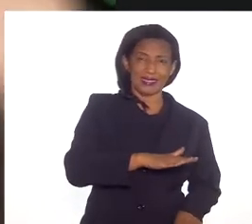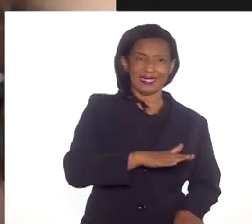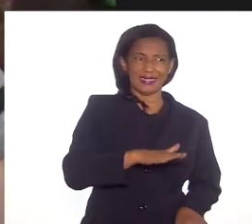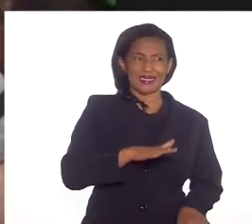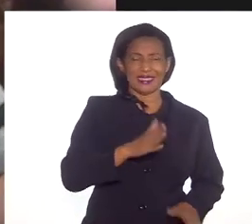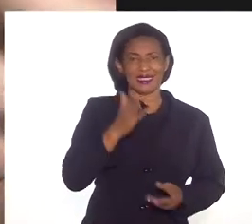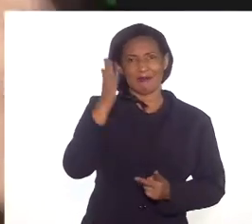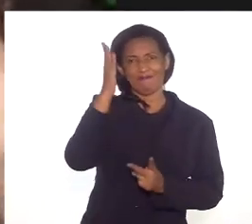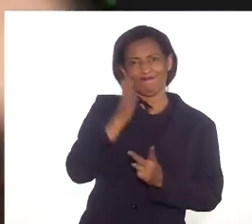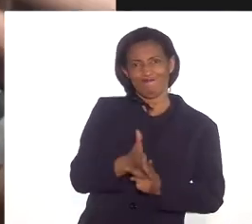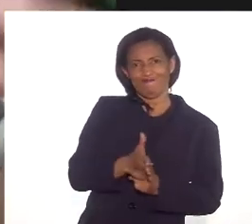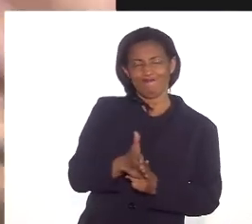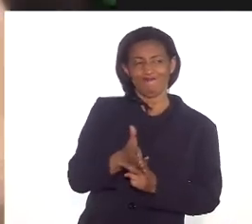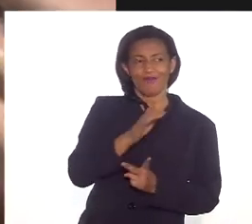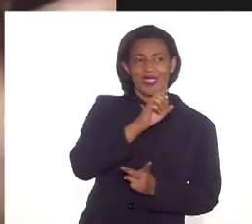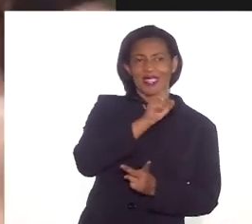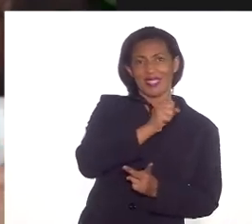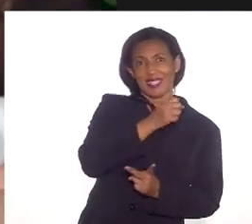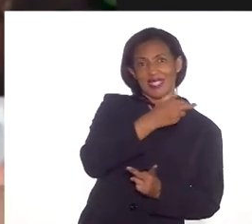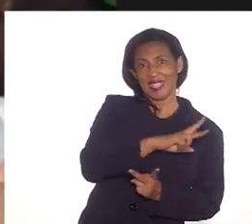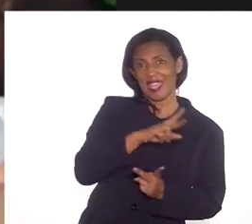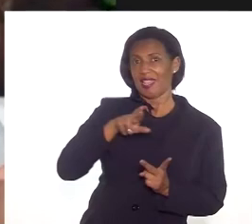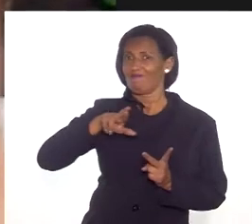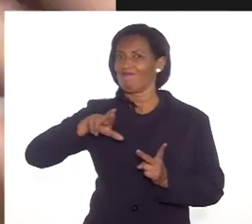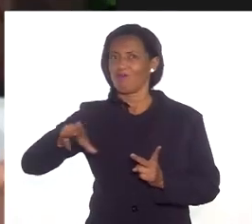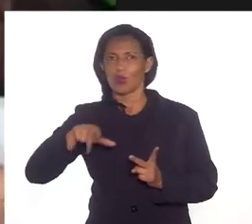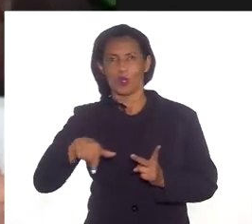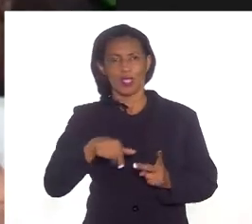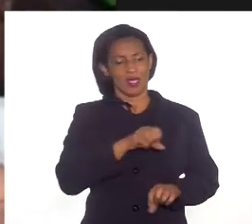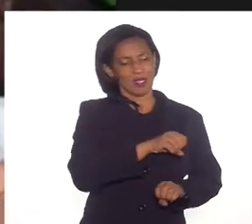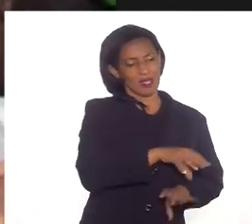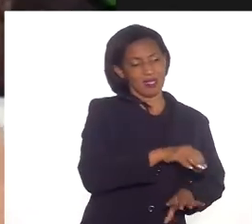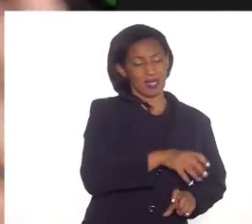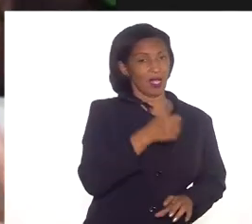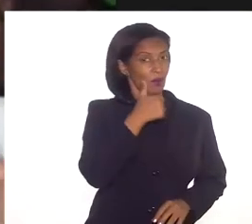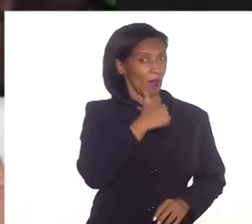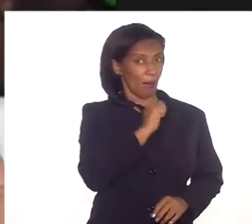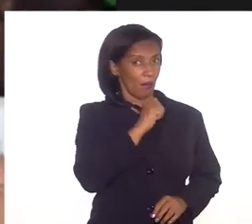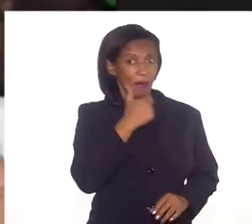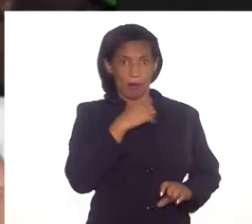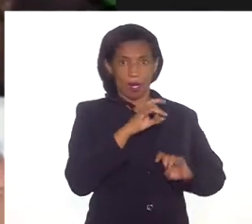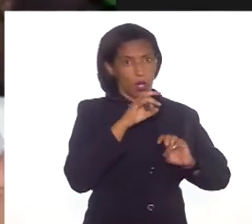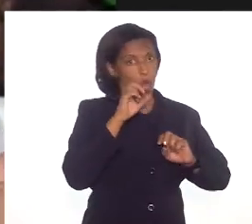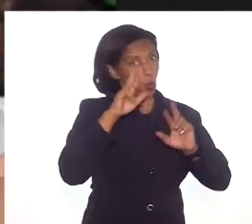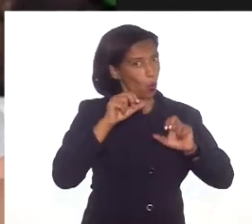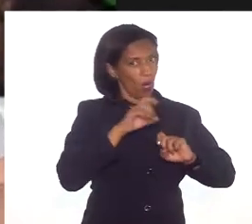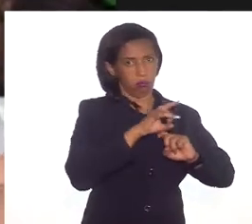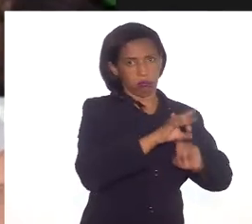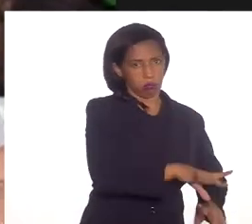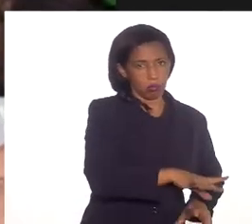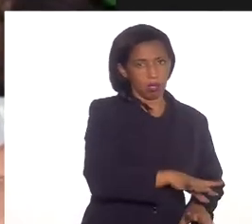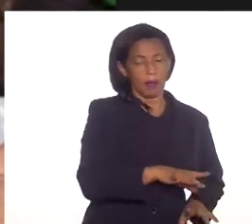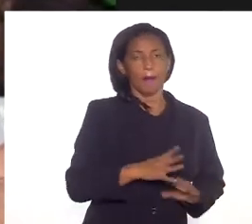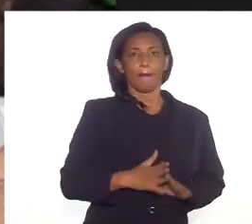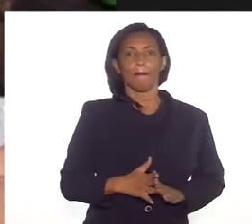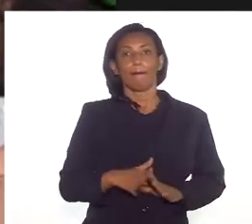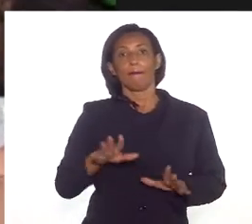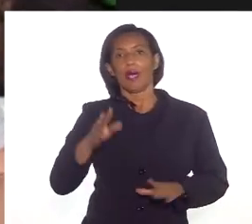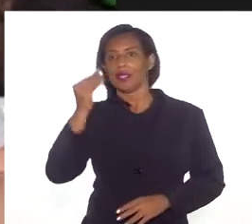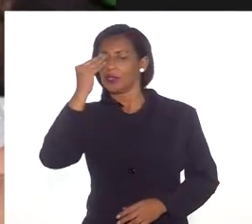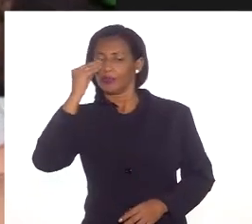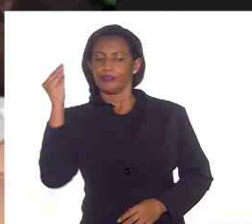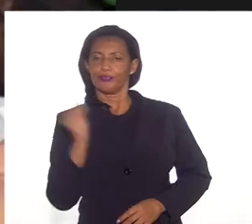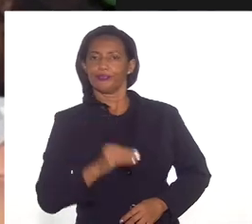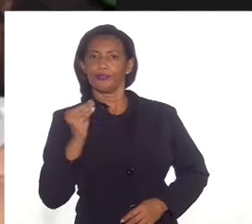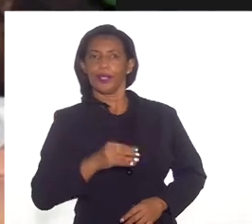nesse limbo, né? Entre ser e não ser. Educado pela mãe, porque mãe não abandona nunca, né? Mesmo,